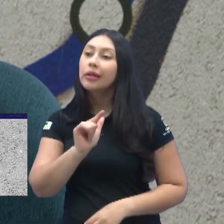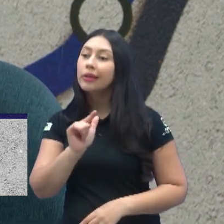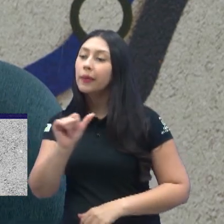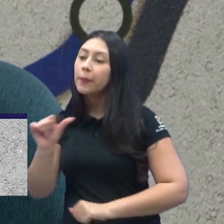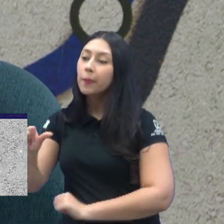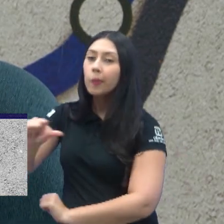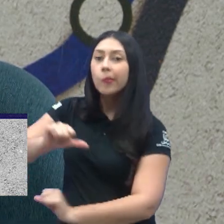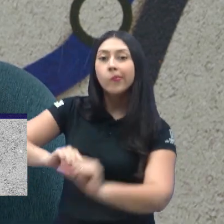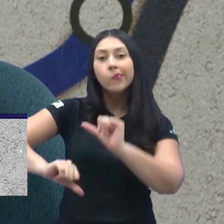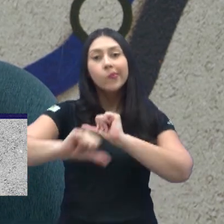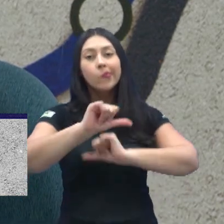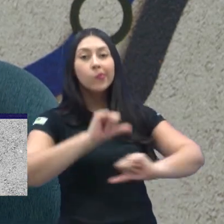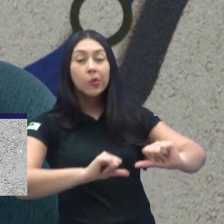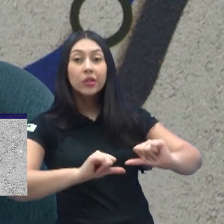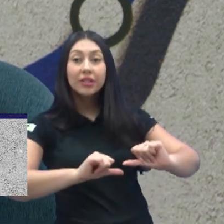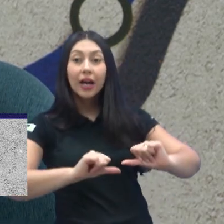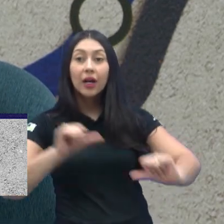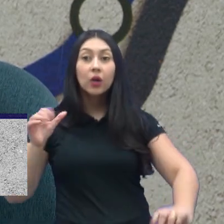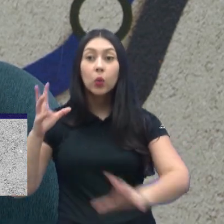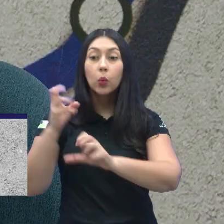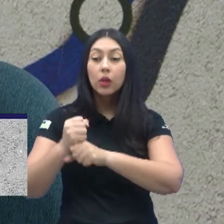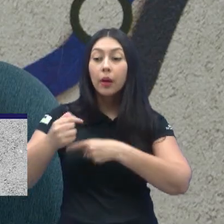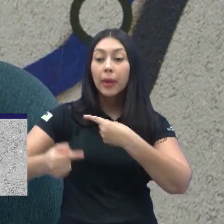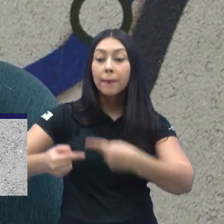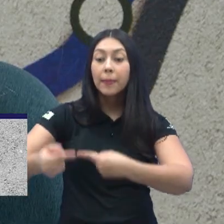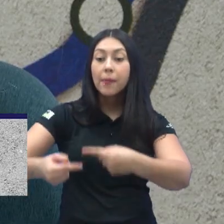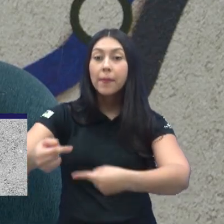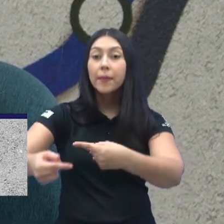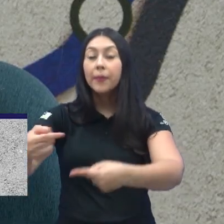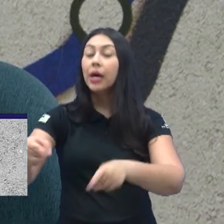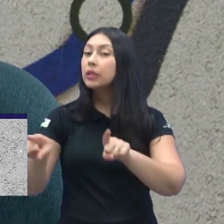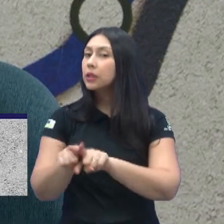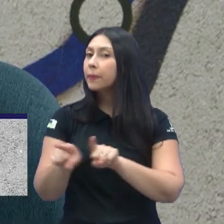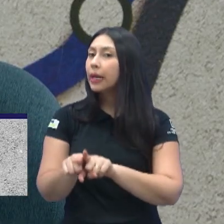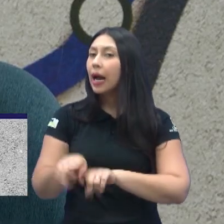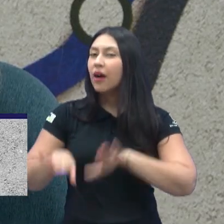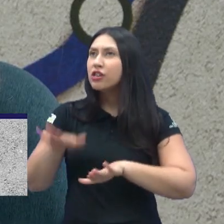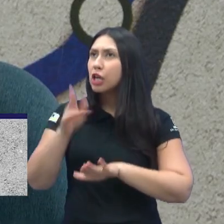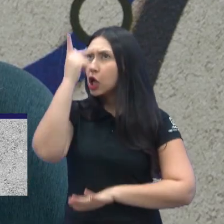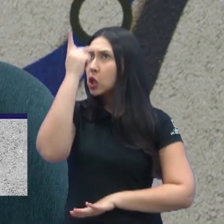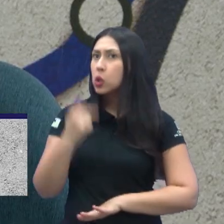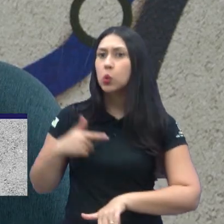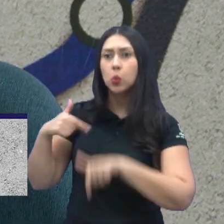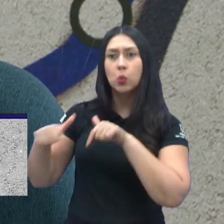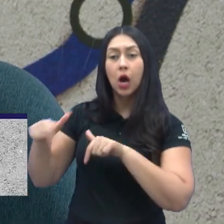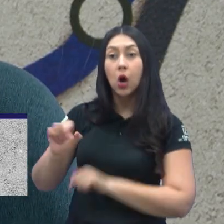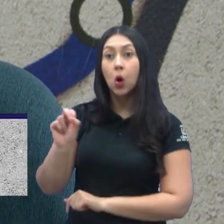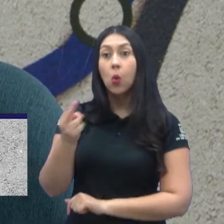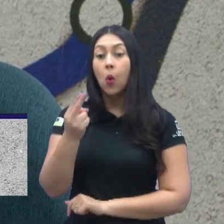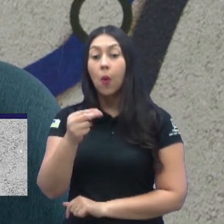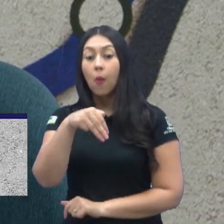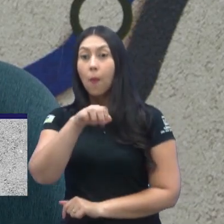outro com um sistema que chama contagem recíproca. Além de, se você for autônomo também, ou um dia for MEI, ou mesmo se